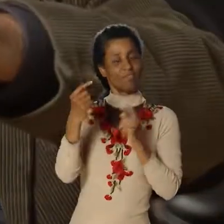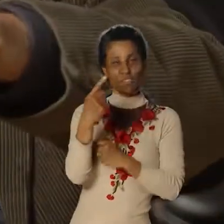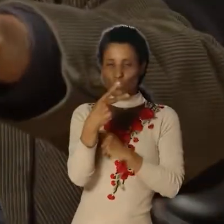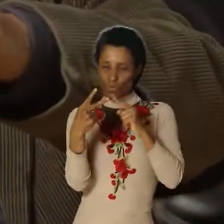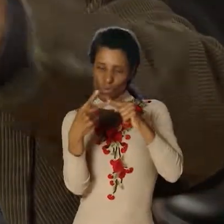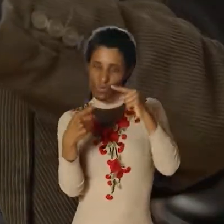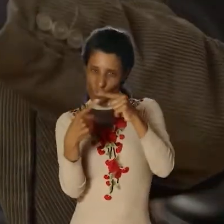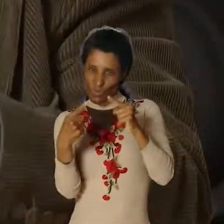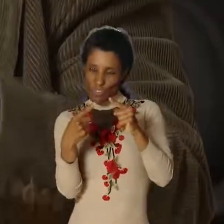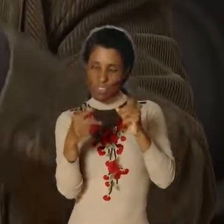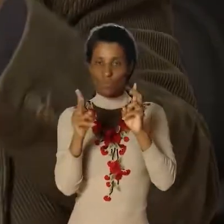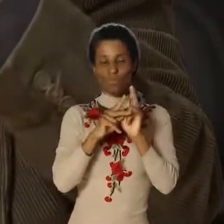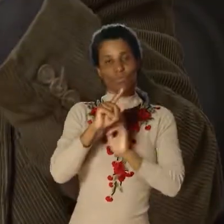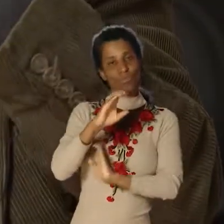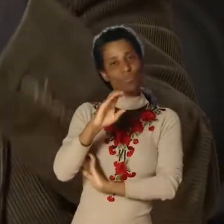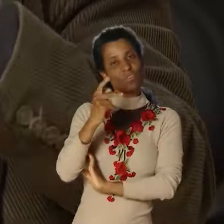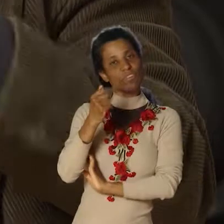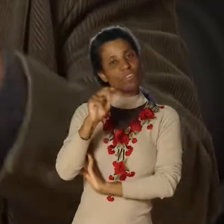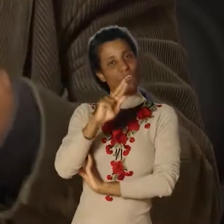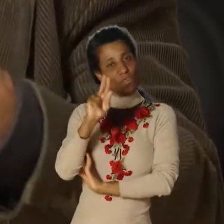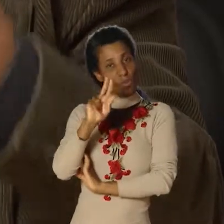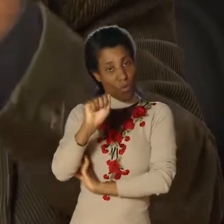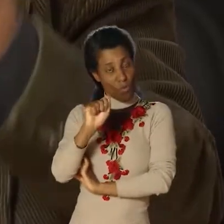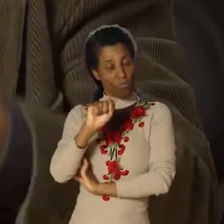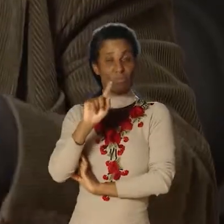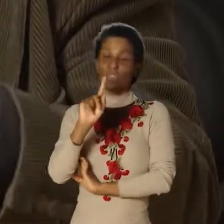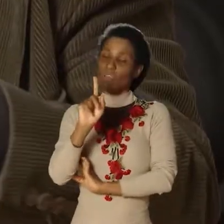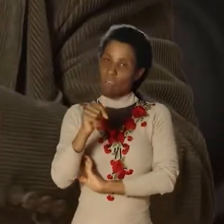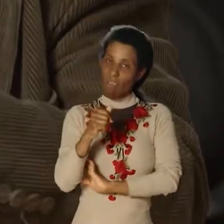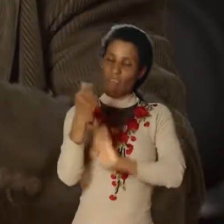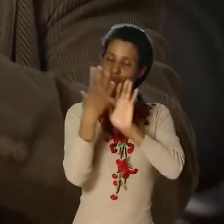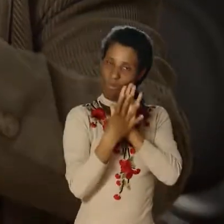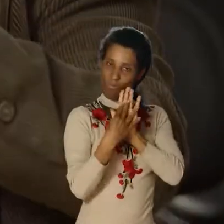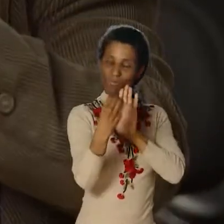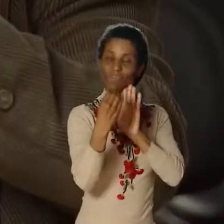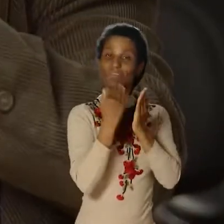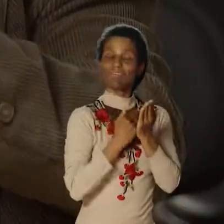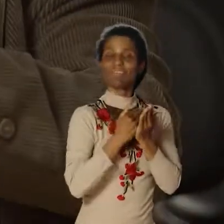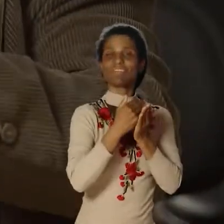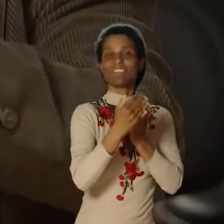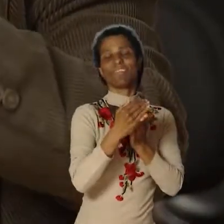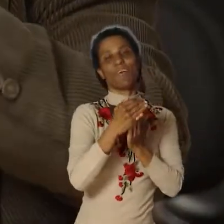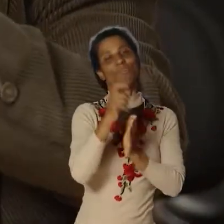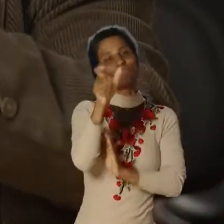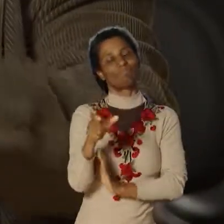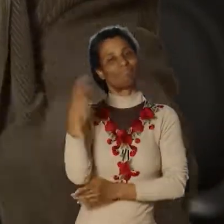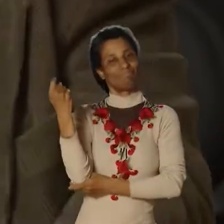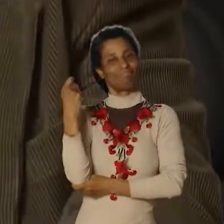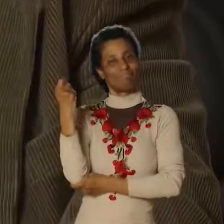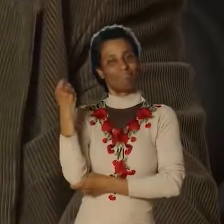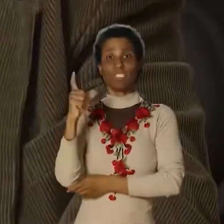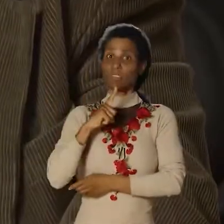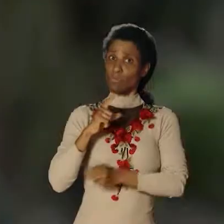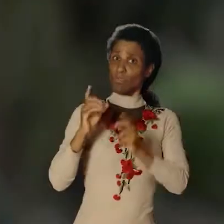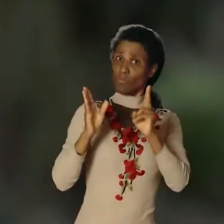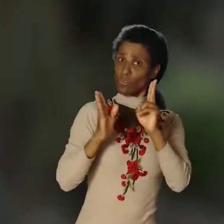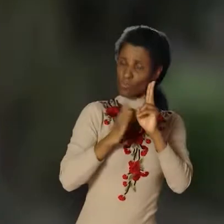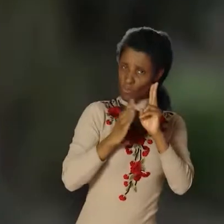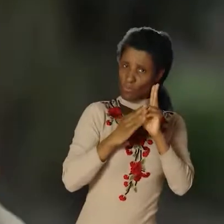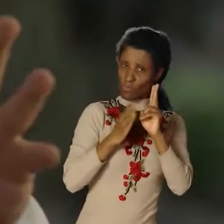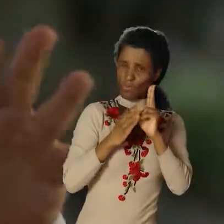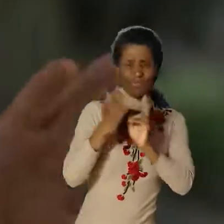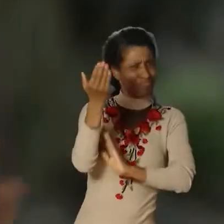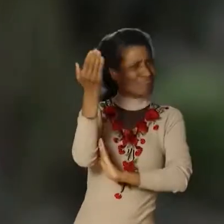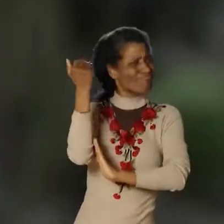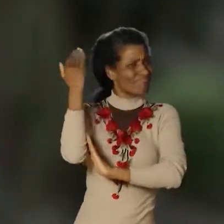dos índios charruas. Este índio charrua é o protótipo inicial do gaúcho. Aí nós